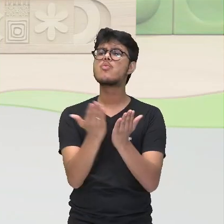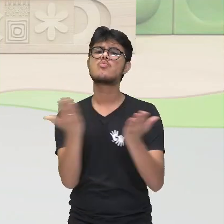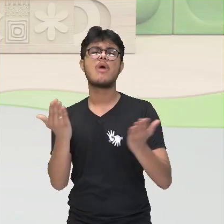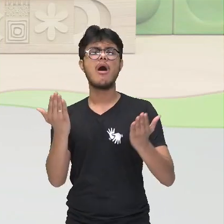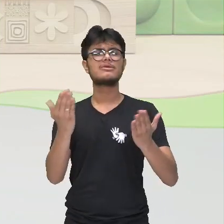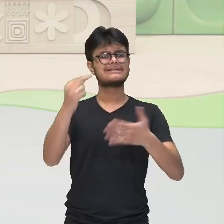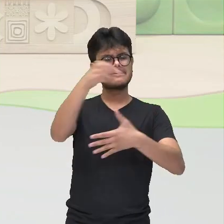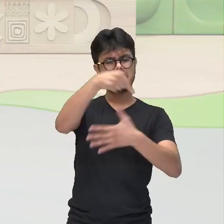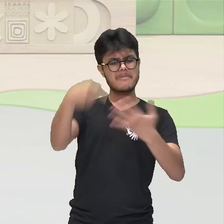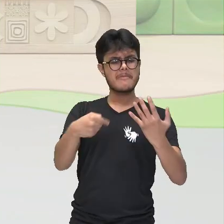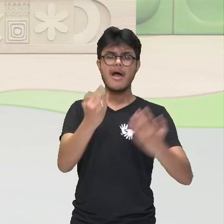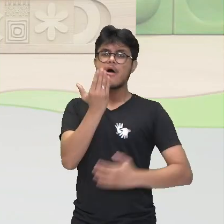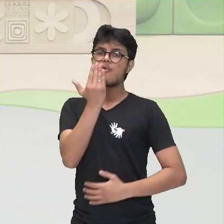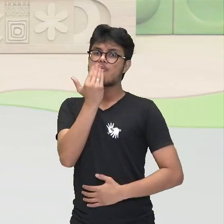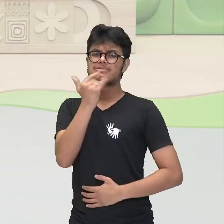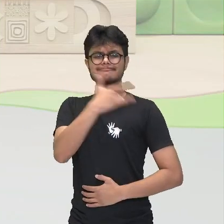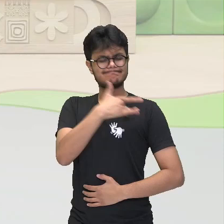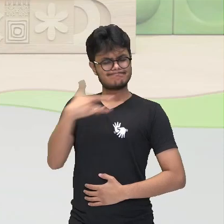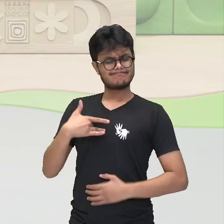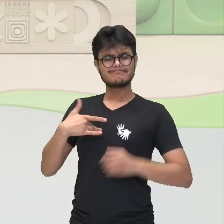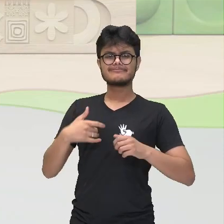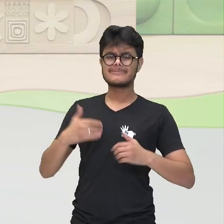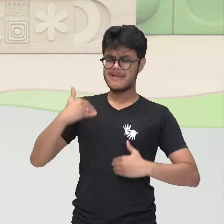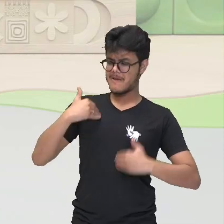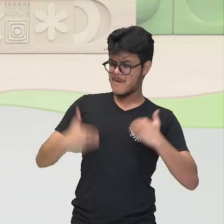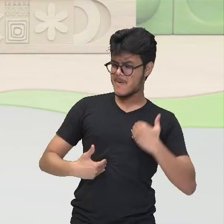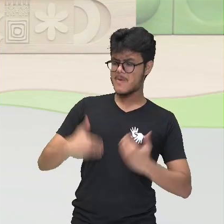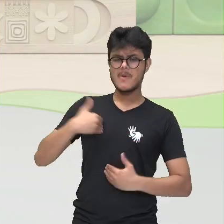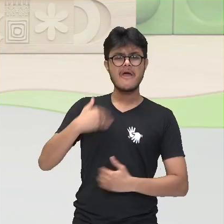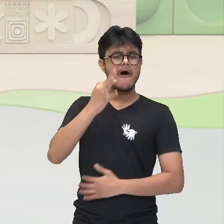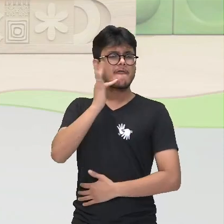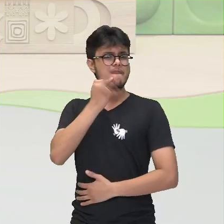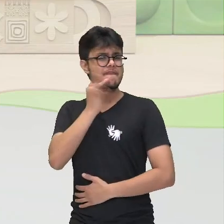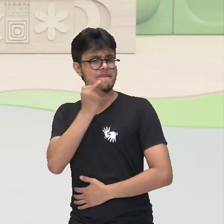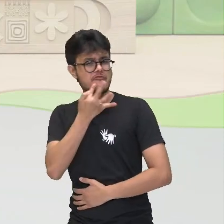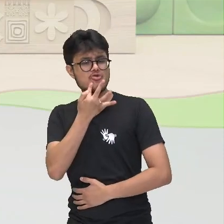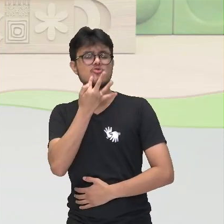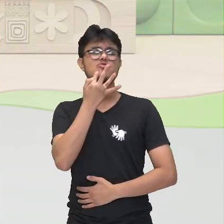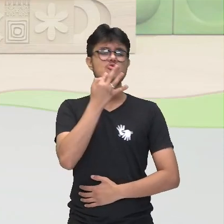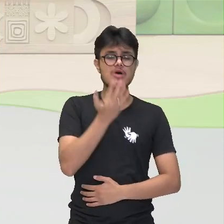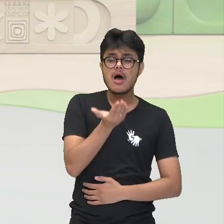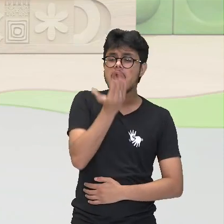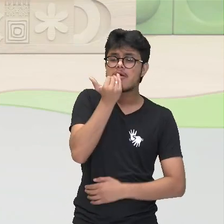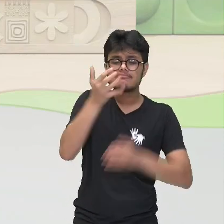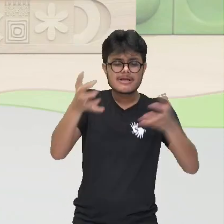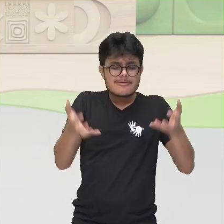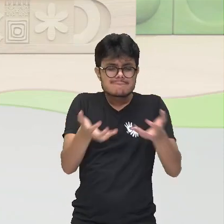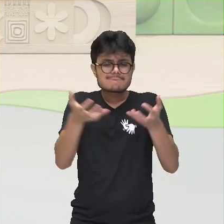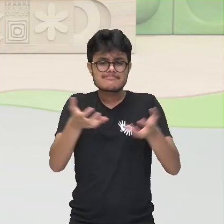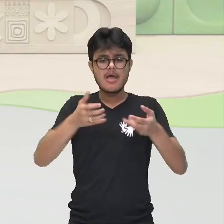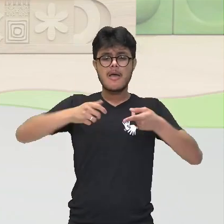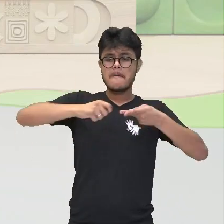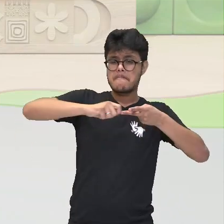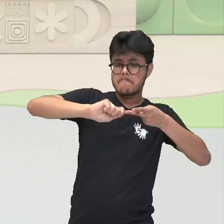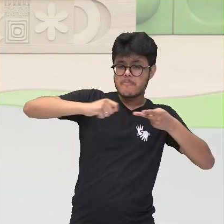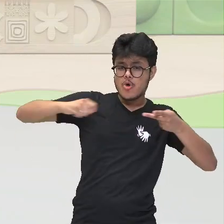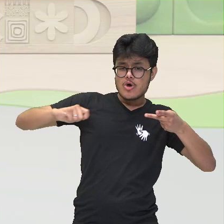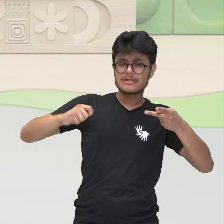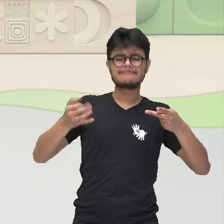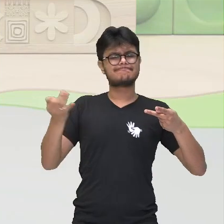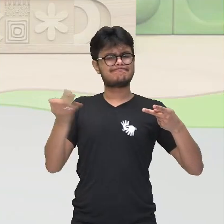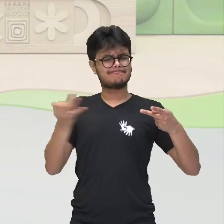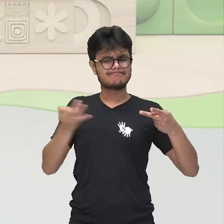que fazem bem para o organismo, se alimentar de frutas, vegetais, comer uma boa quantidade de proteínas,